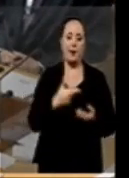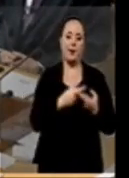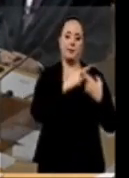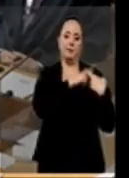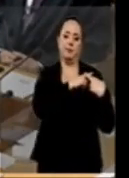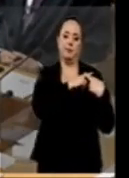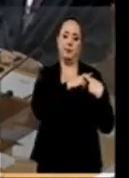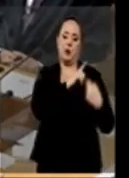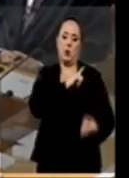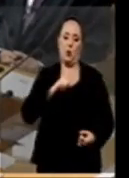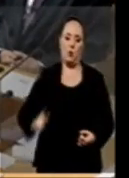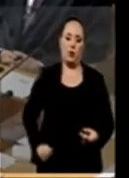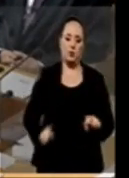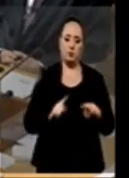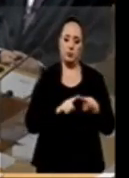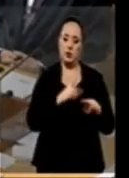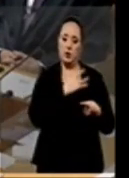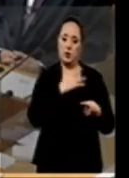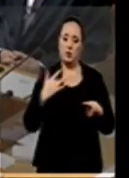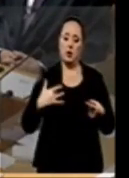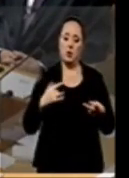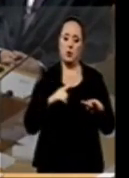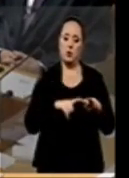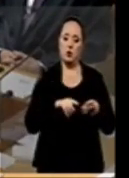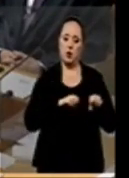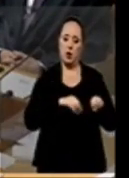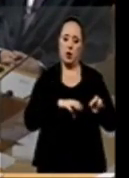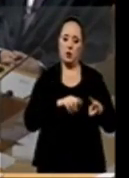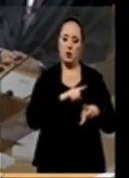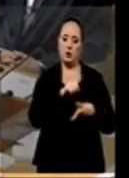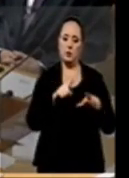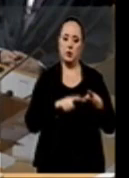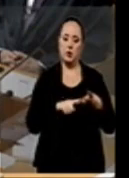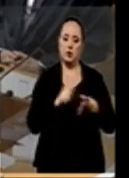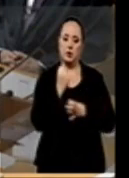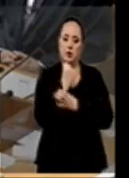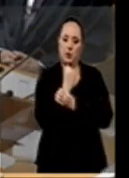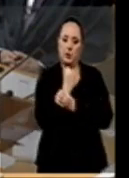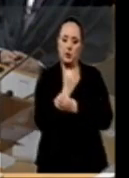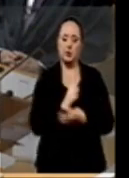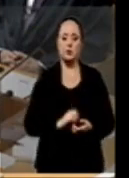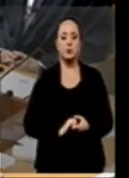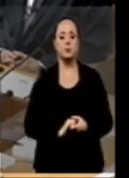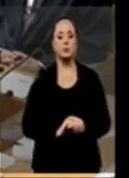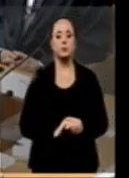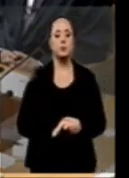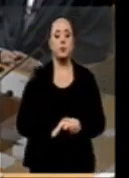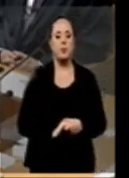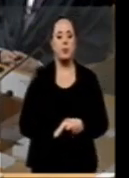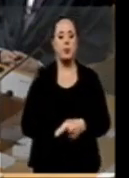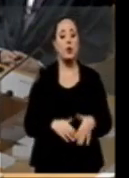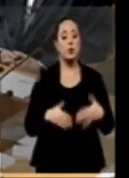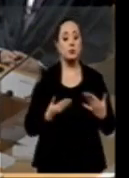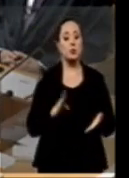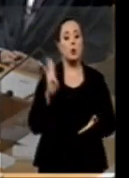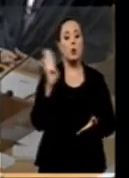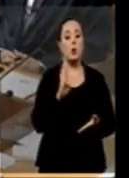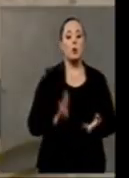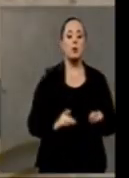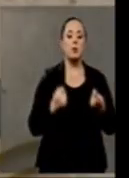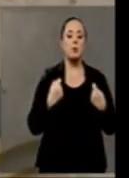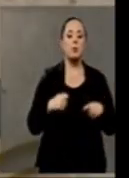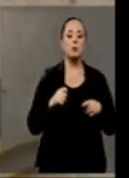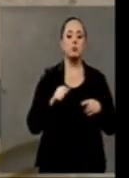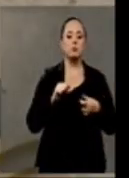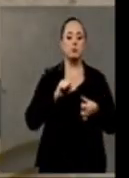estado saúde educação e segurança por isso o país necessita de